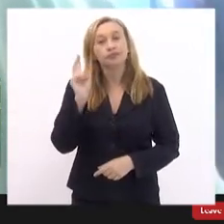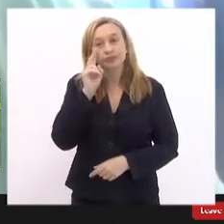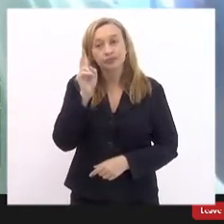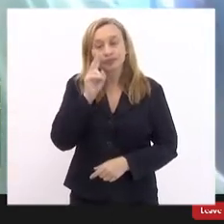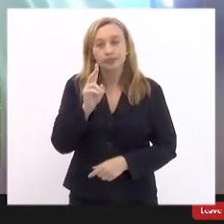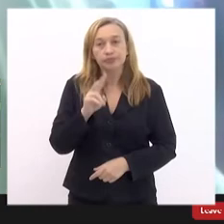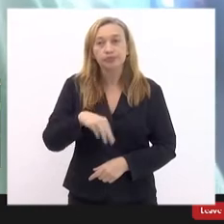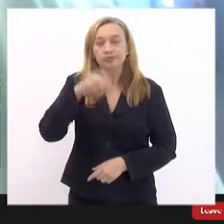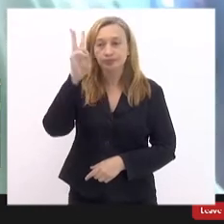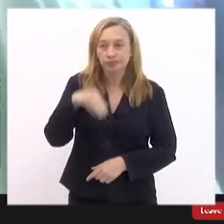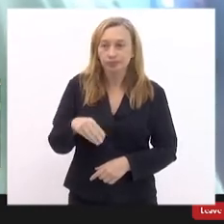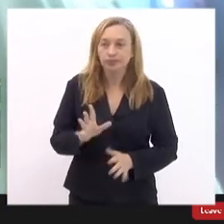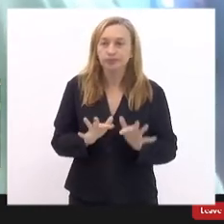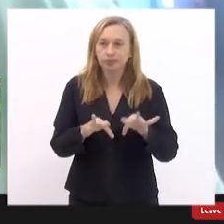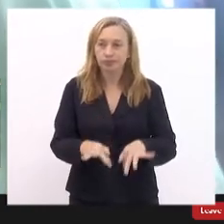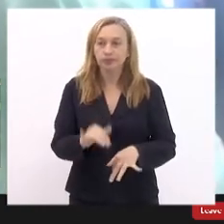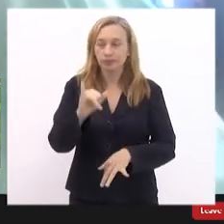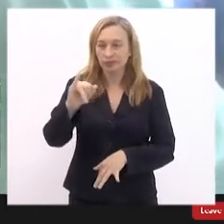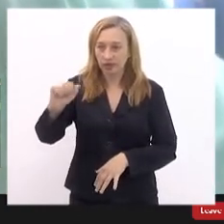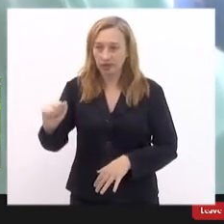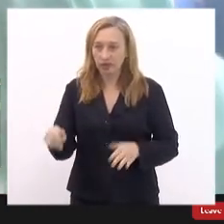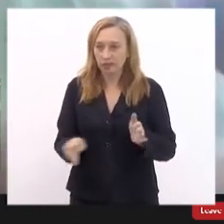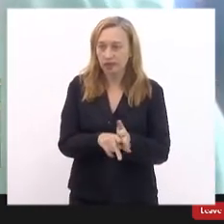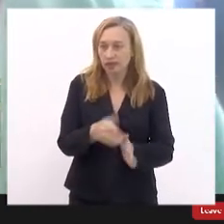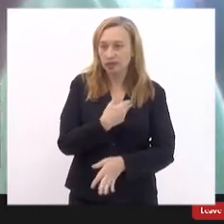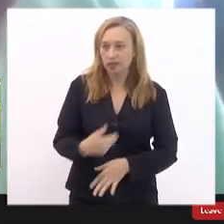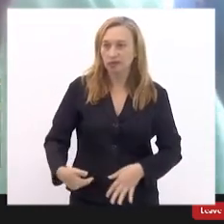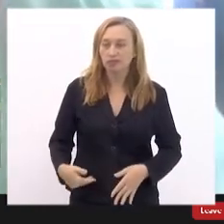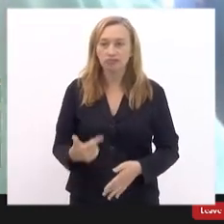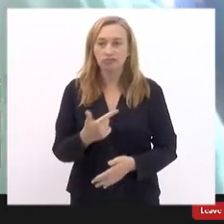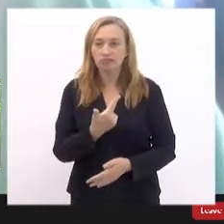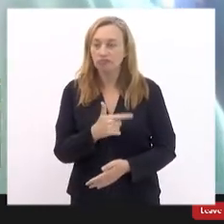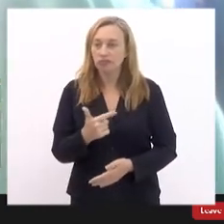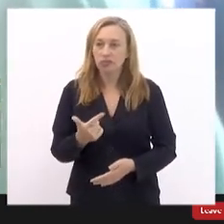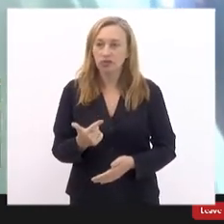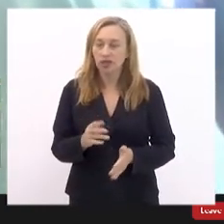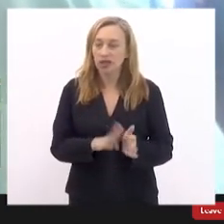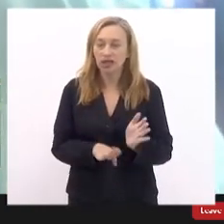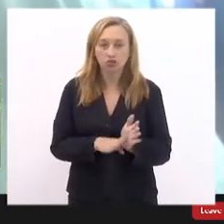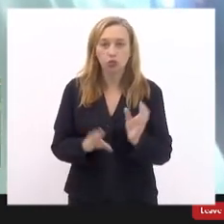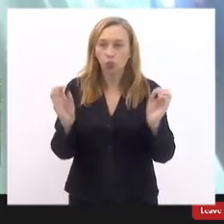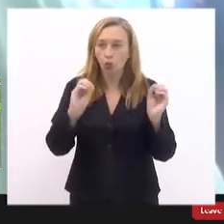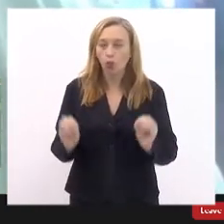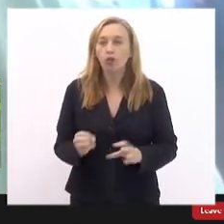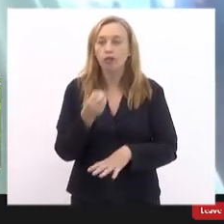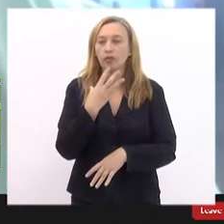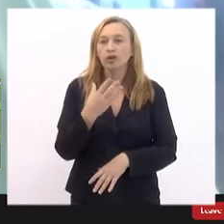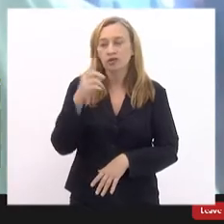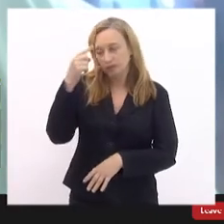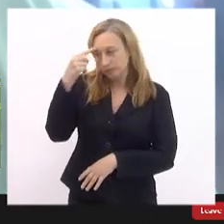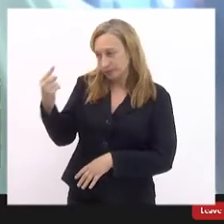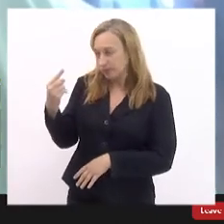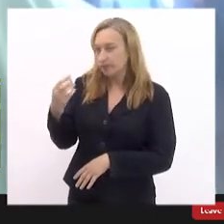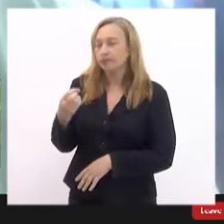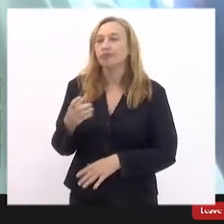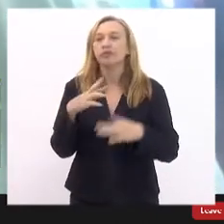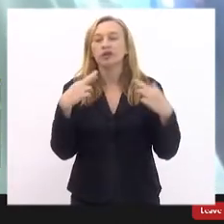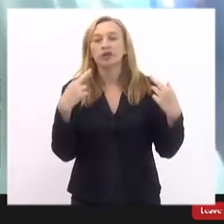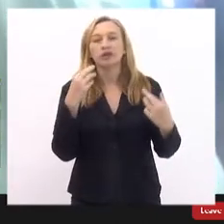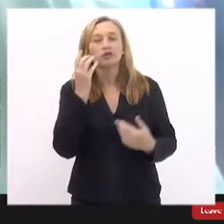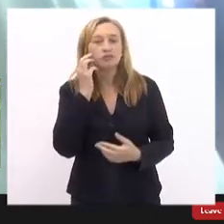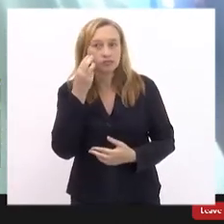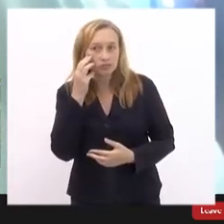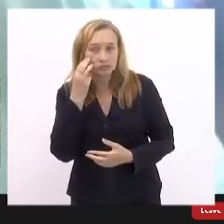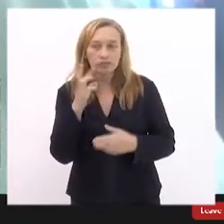fez a versão final foi o INEA, que é do governo, e que não tem custo, o que é muito bom. E a tua ideia, Valdec, de fazer essa reunião do grupo